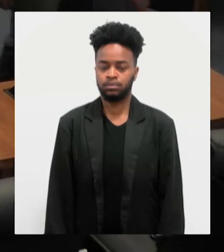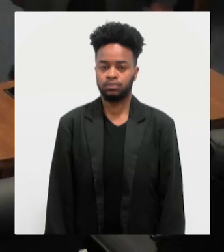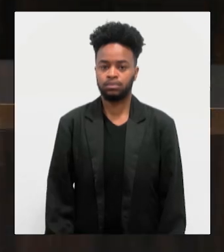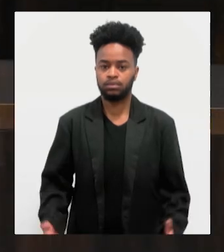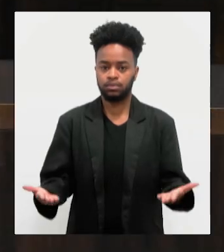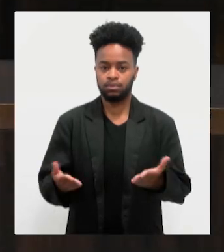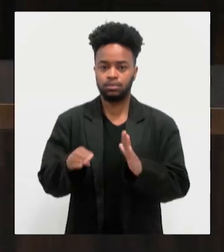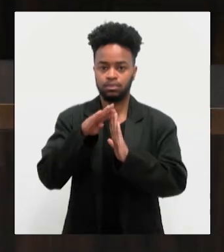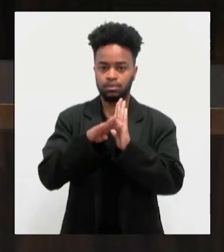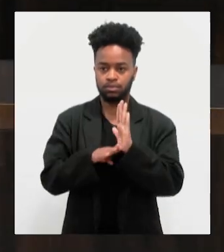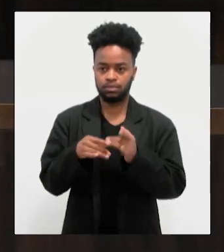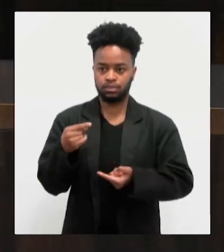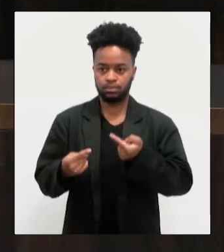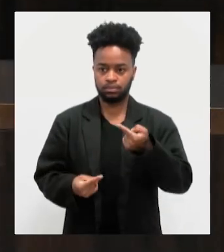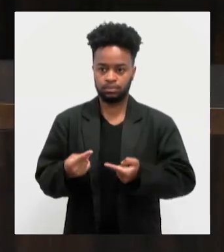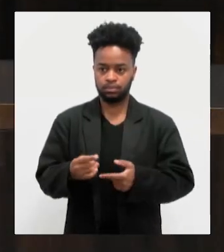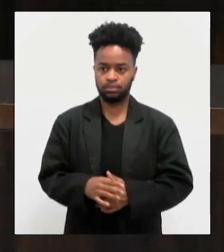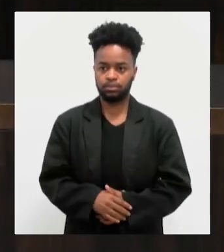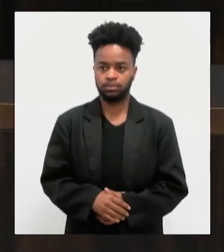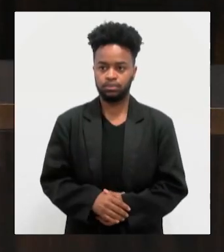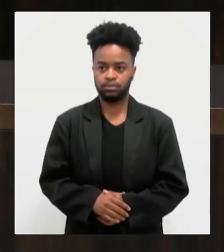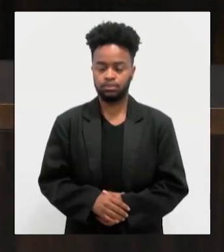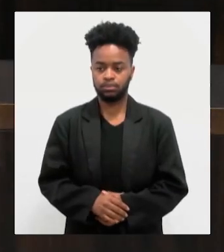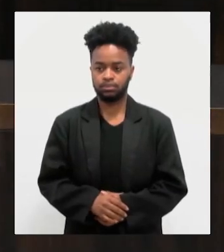Passa-se a ordem do dia.